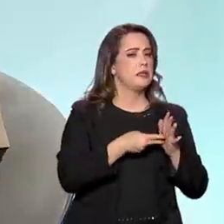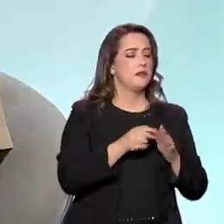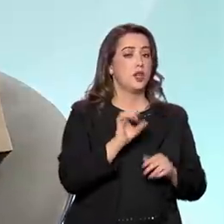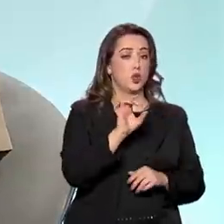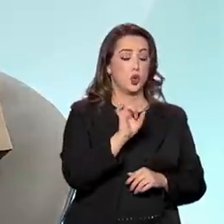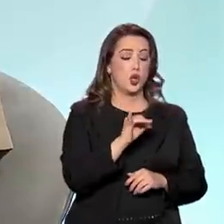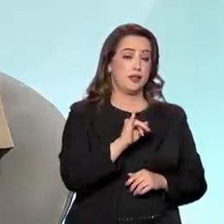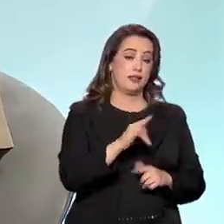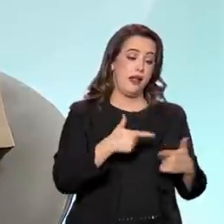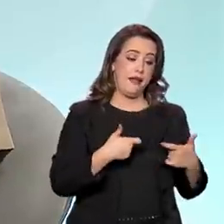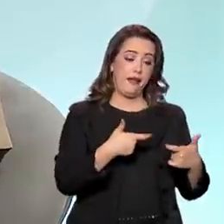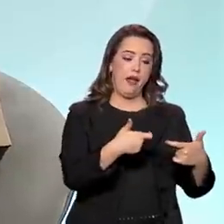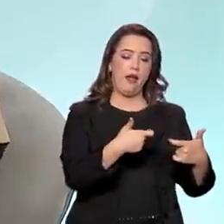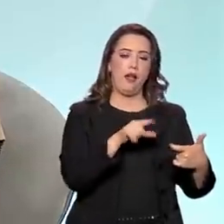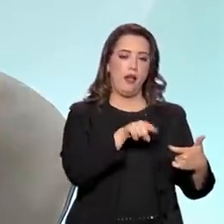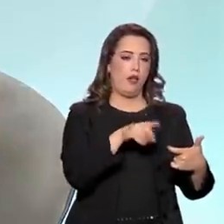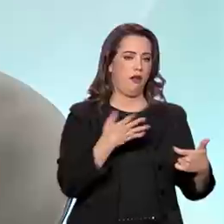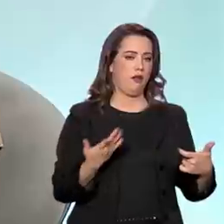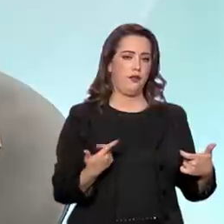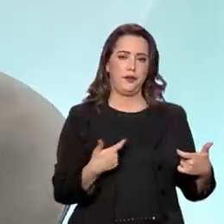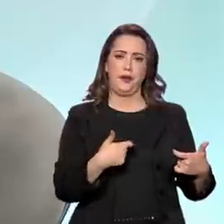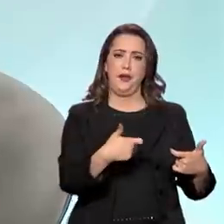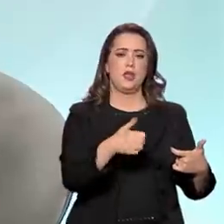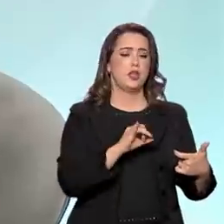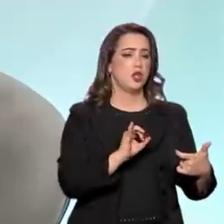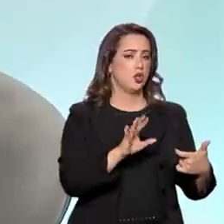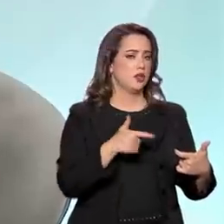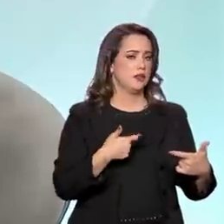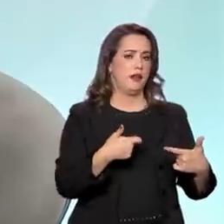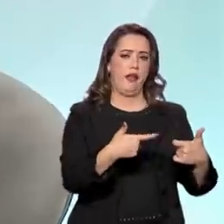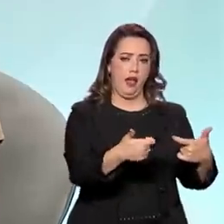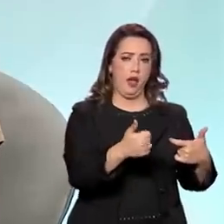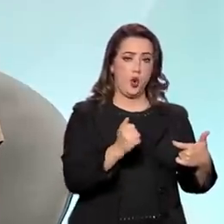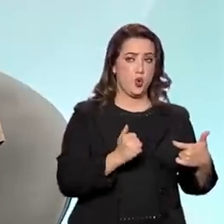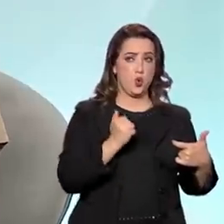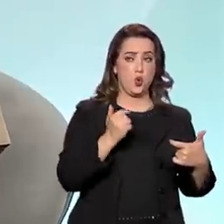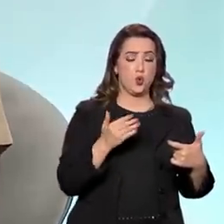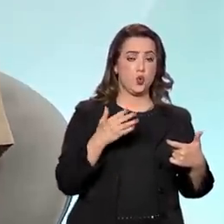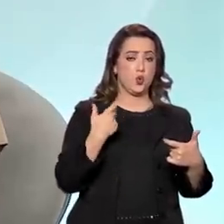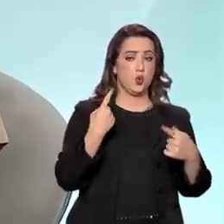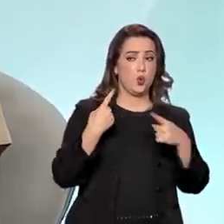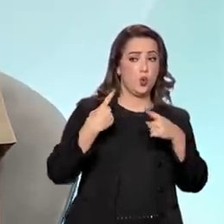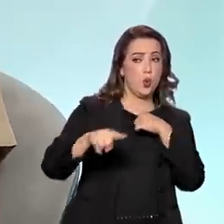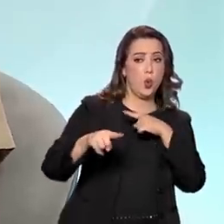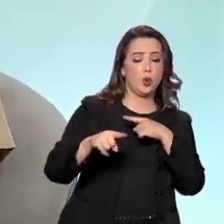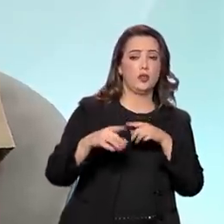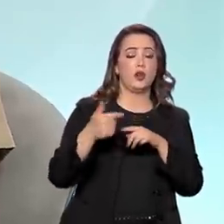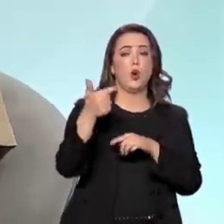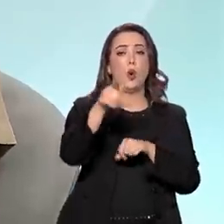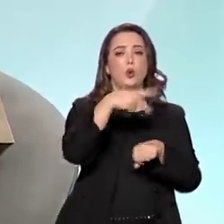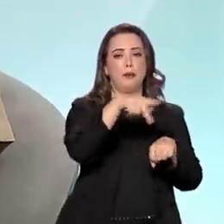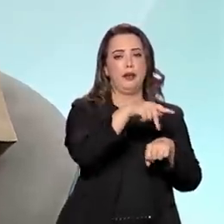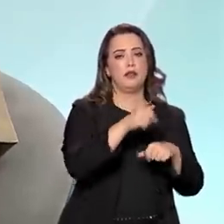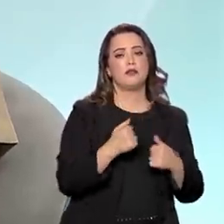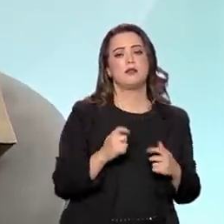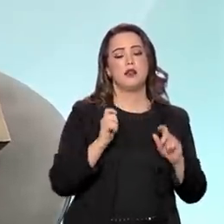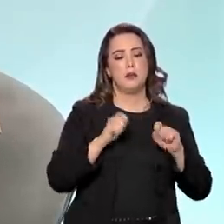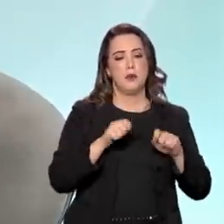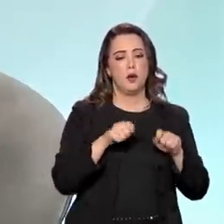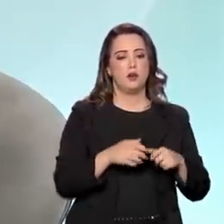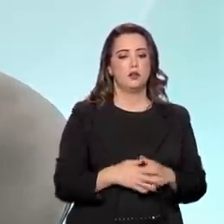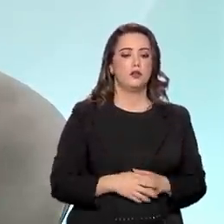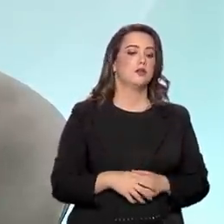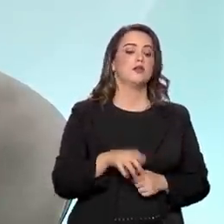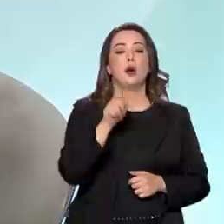é um caso é numa emergência por causa do convívio não justifica a mobilização mobilização uma guerra interna E aí sim